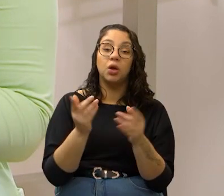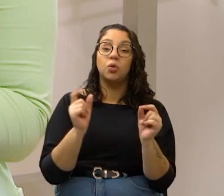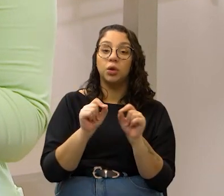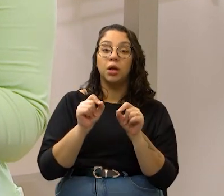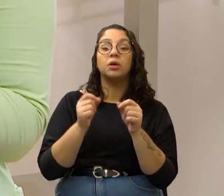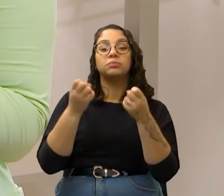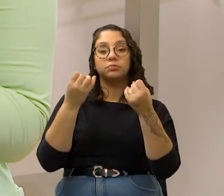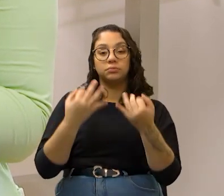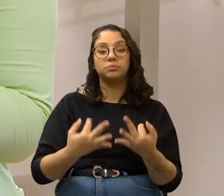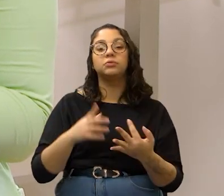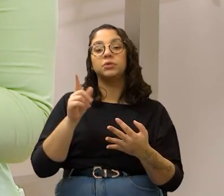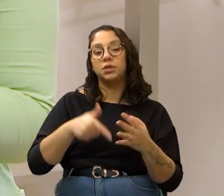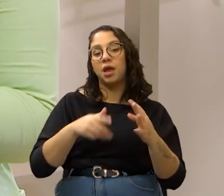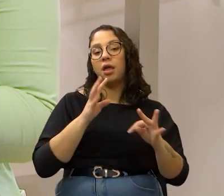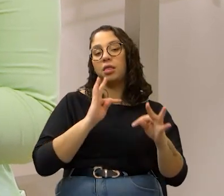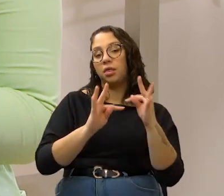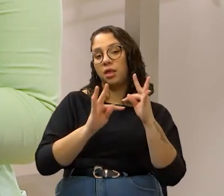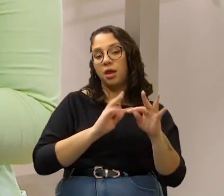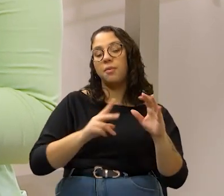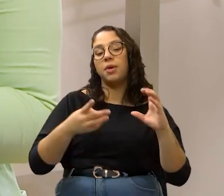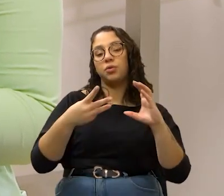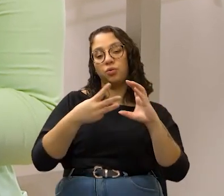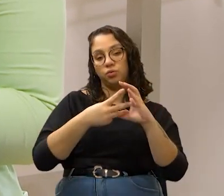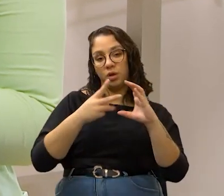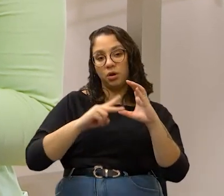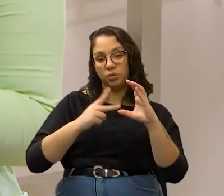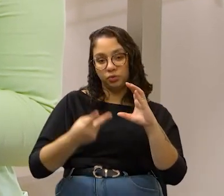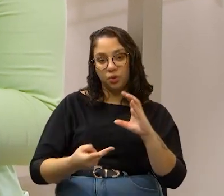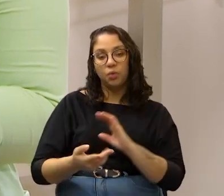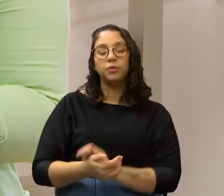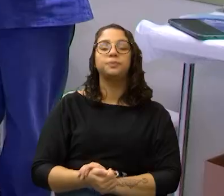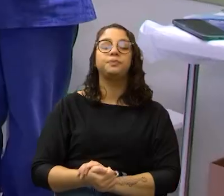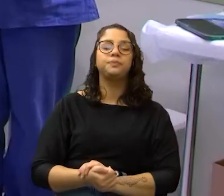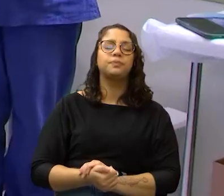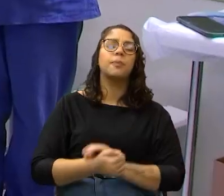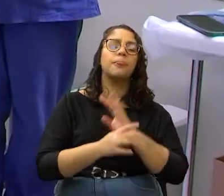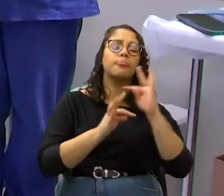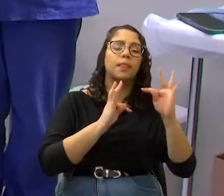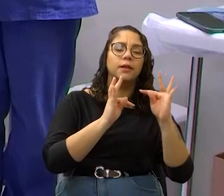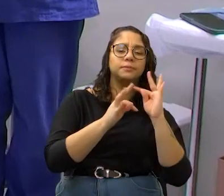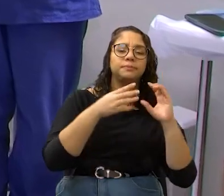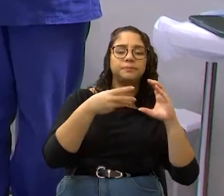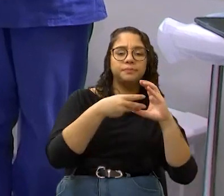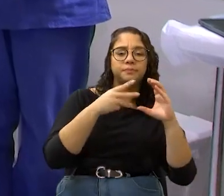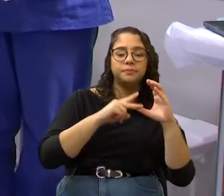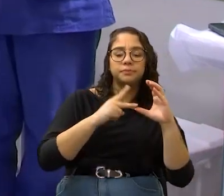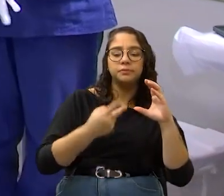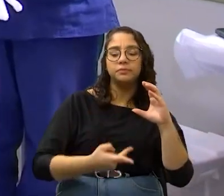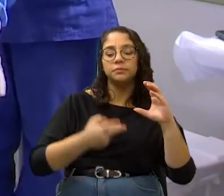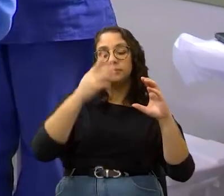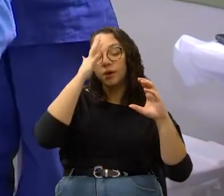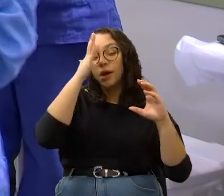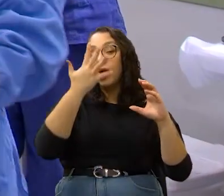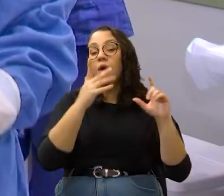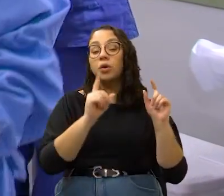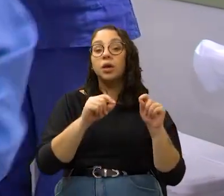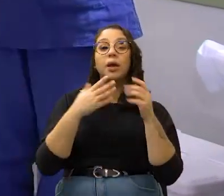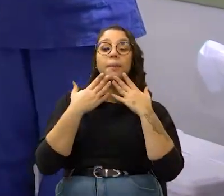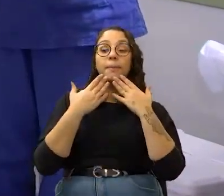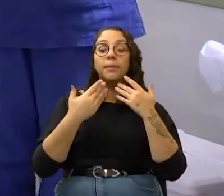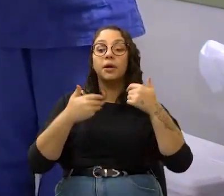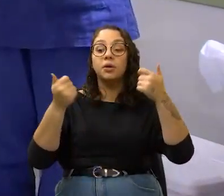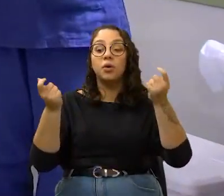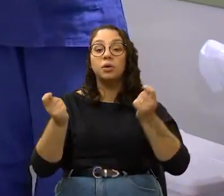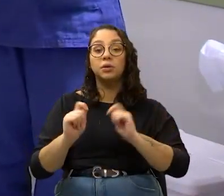mais recentemente difundido aí o tratamento com as células-tronco. O tratamento com as células-tronco, ele